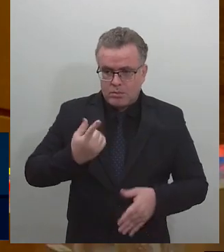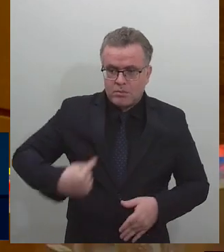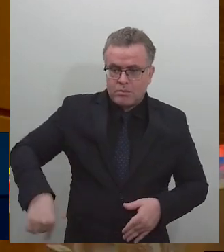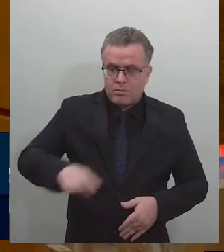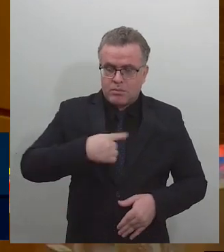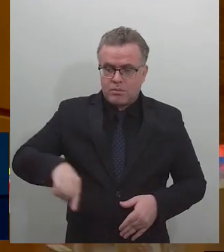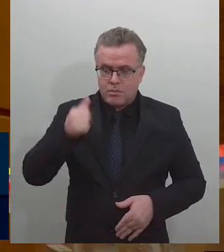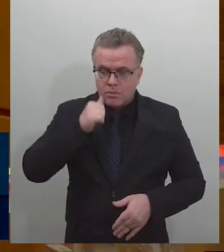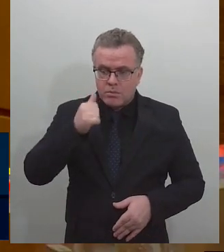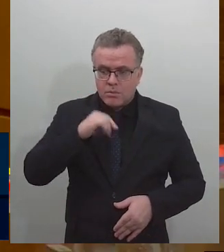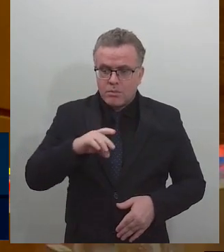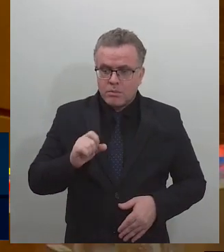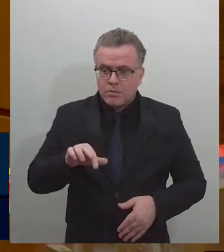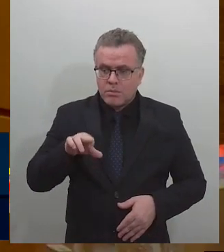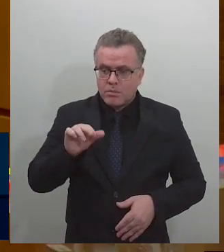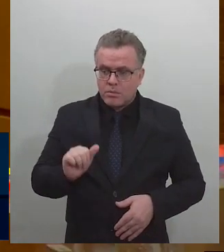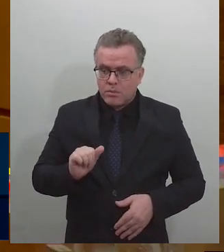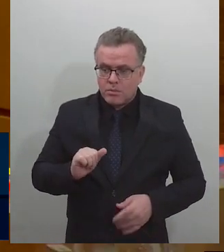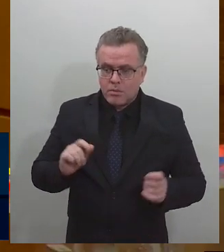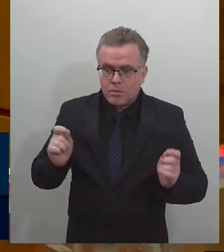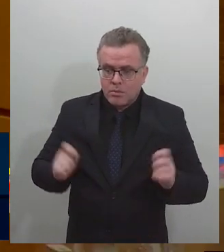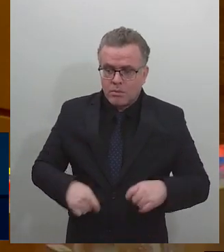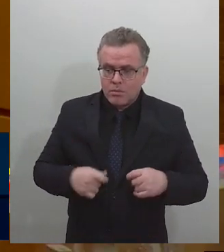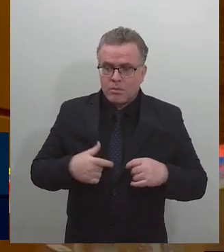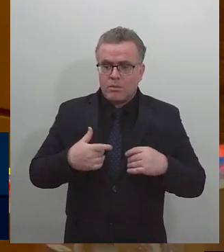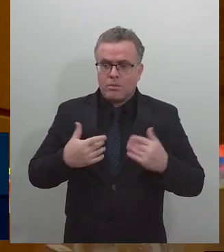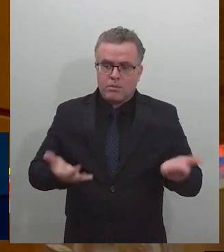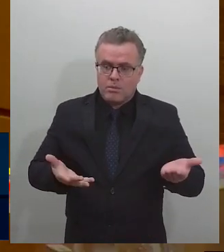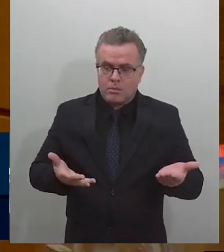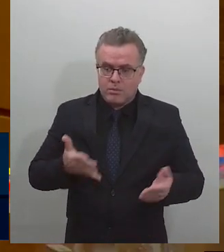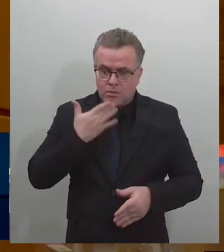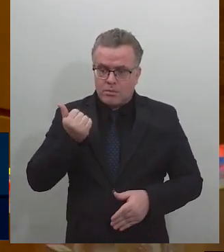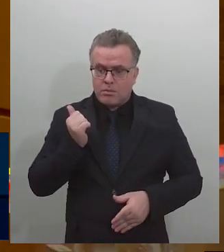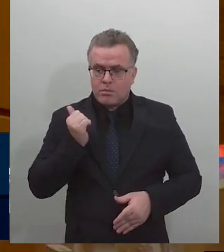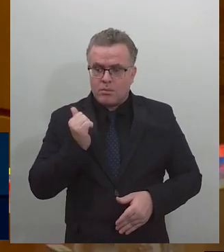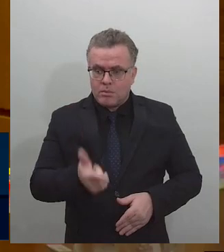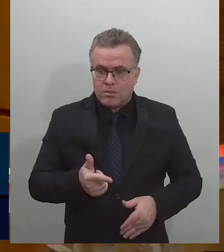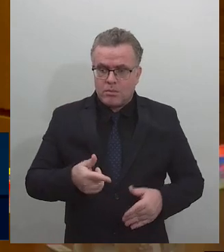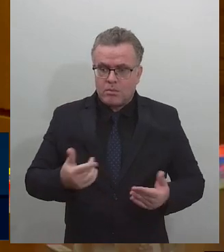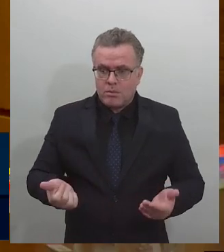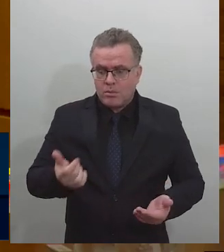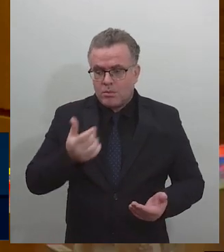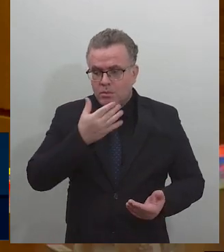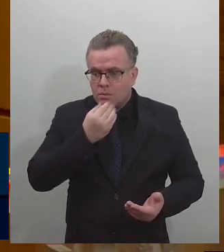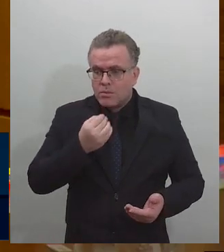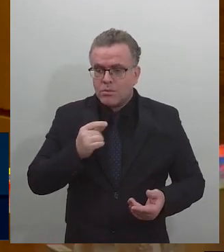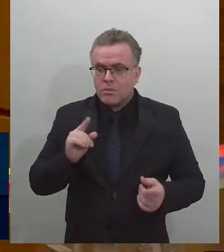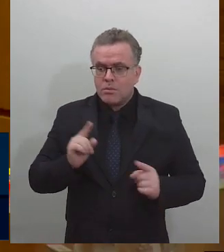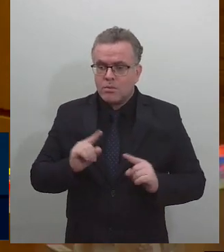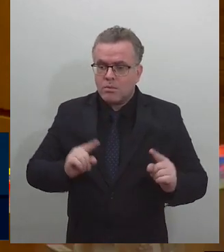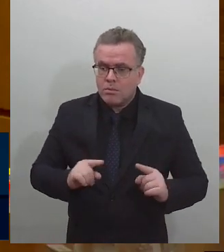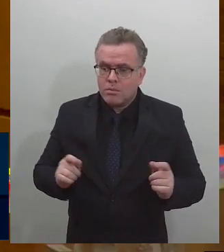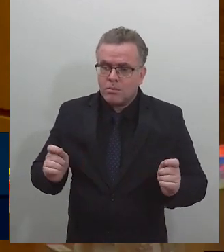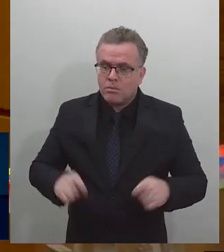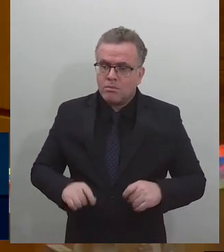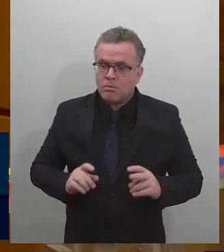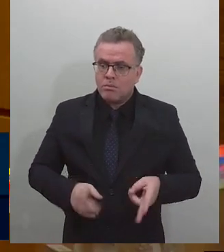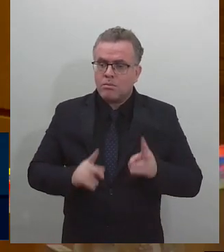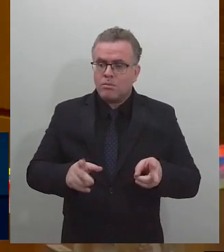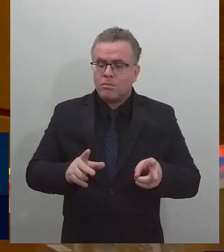algo. Não é que nós somos melhores do que os homens, mas há muito sentimento, há muito diálogo,